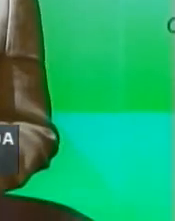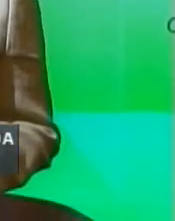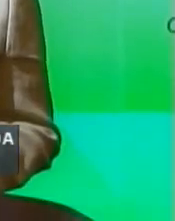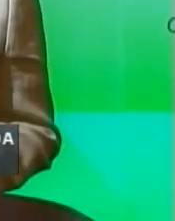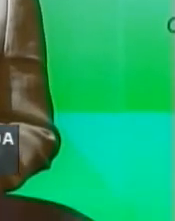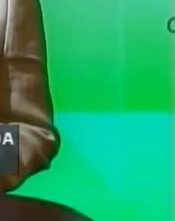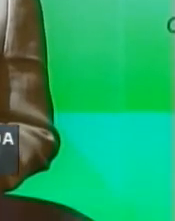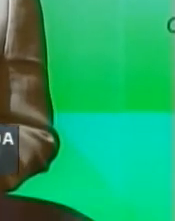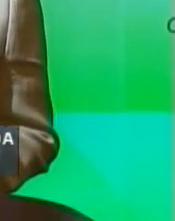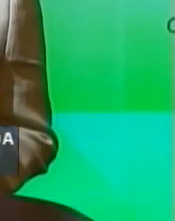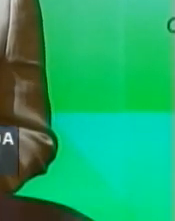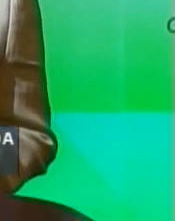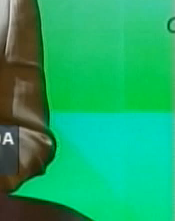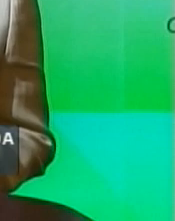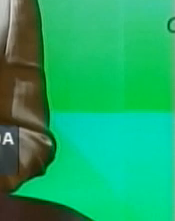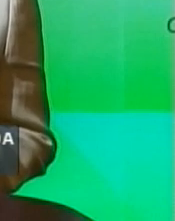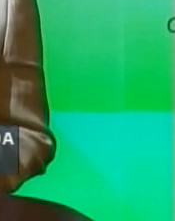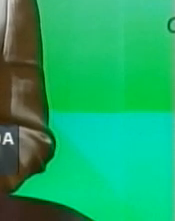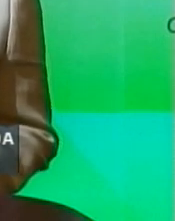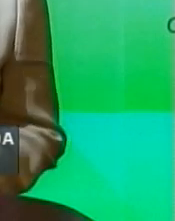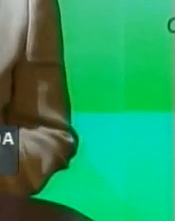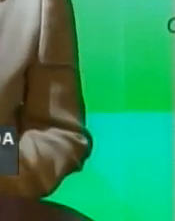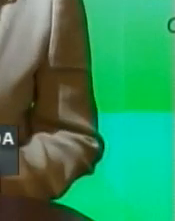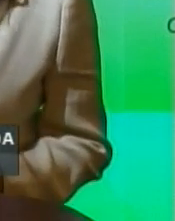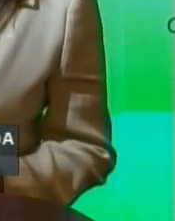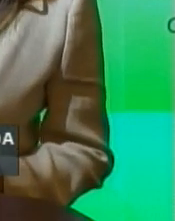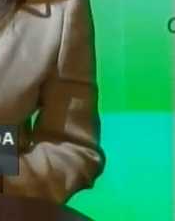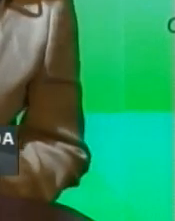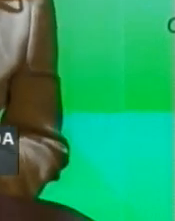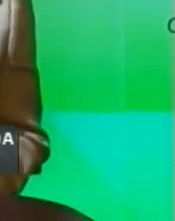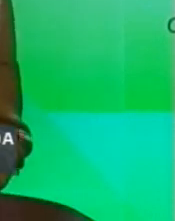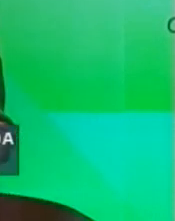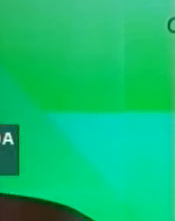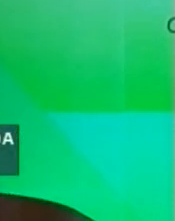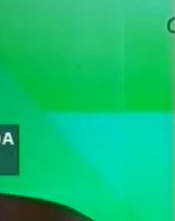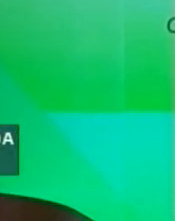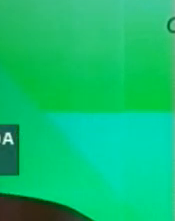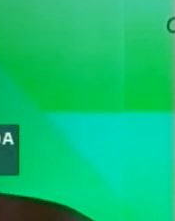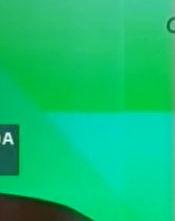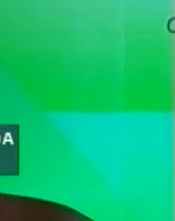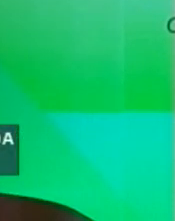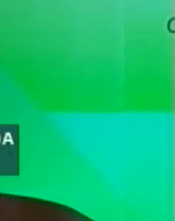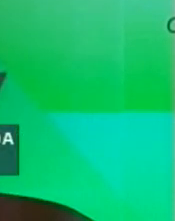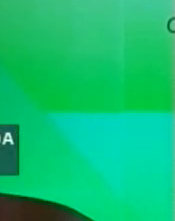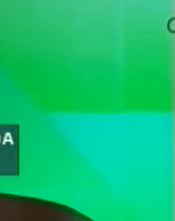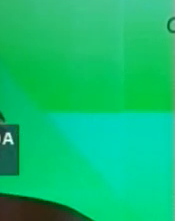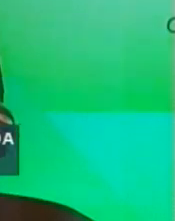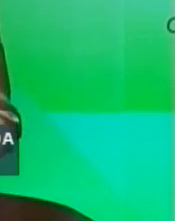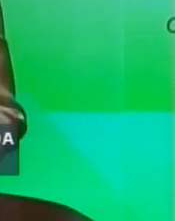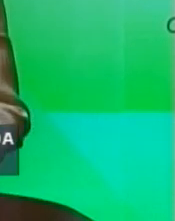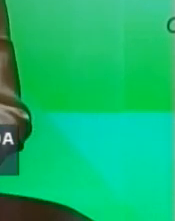Assim, para terminar, em primeiro lugar, externo minha gratidão e